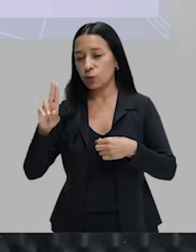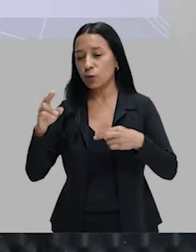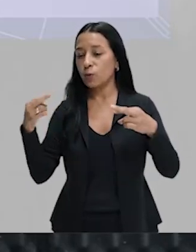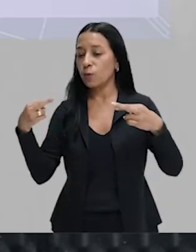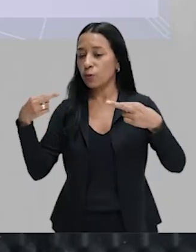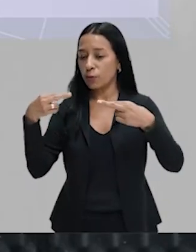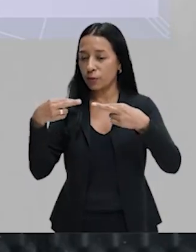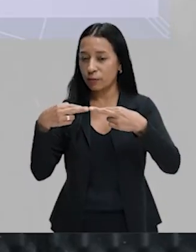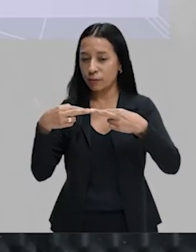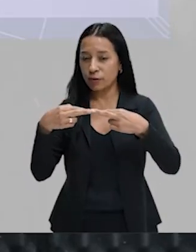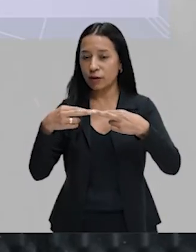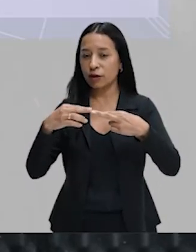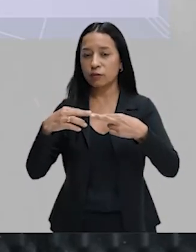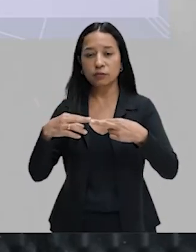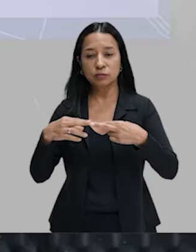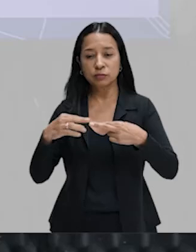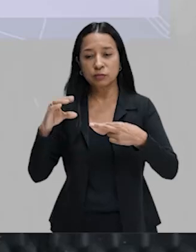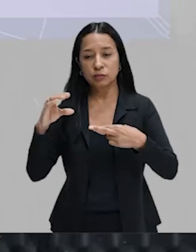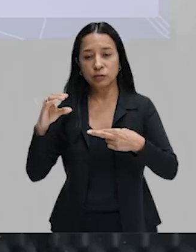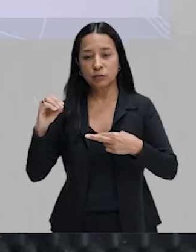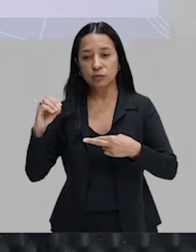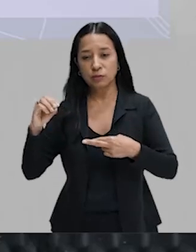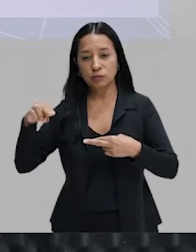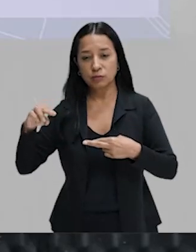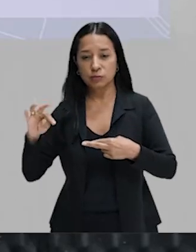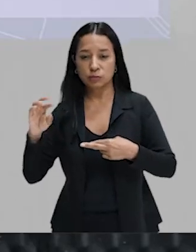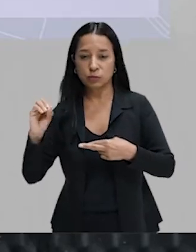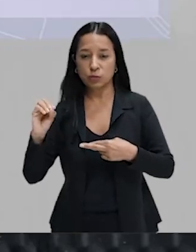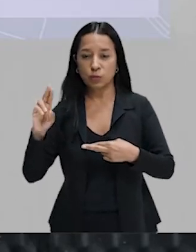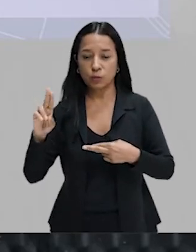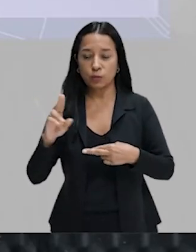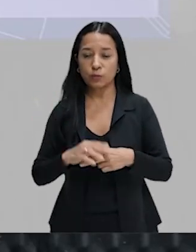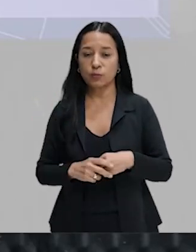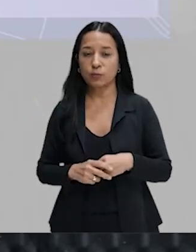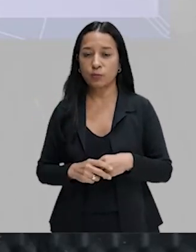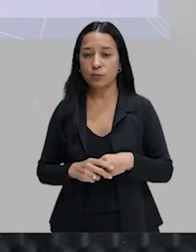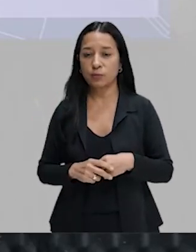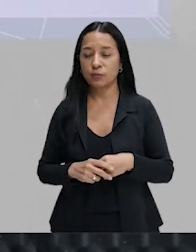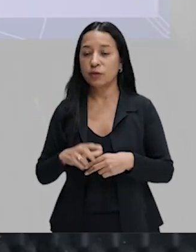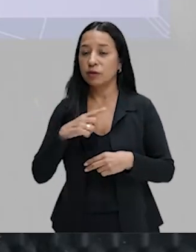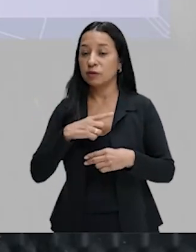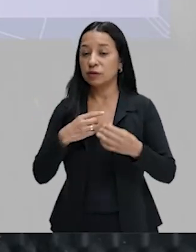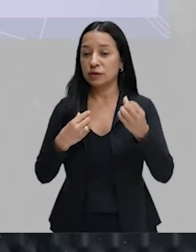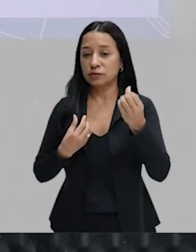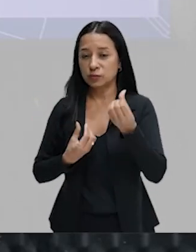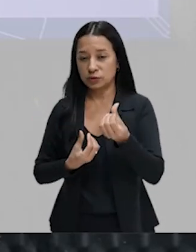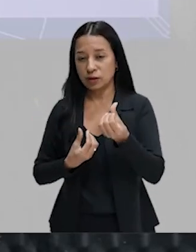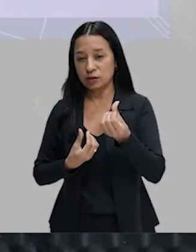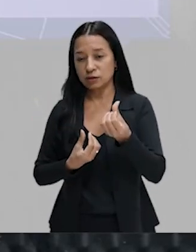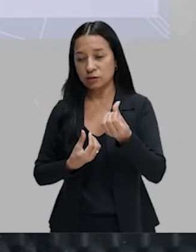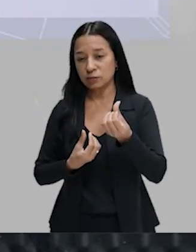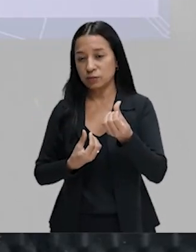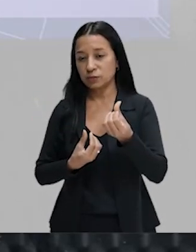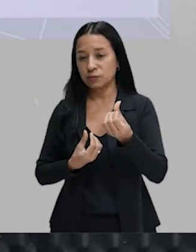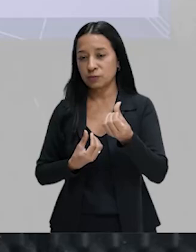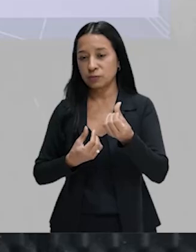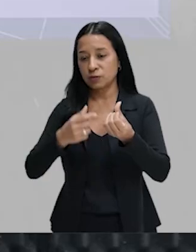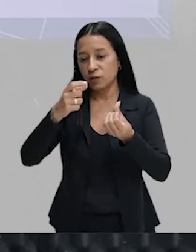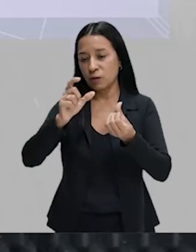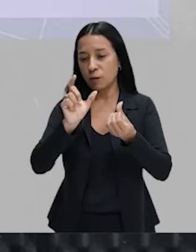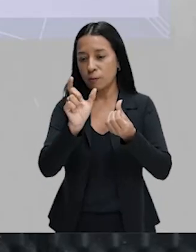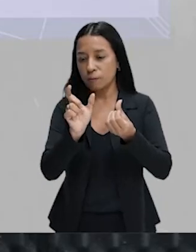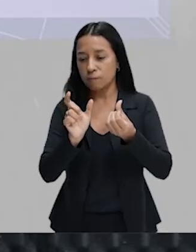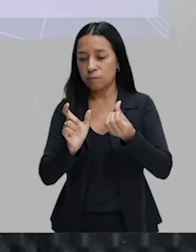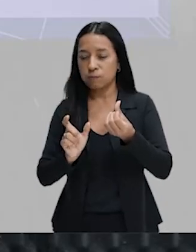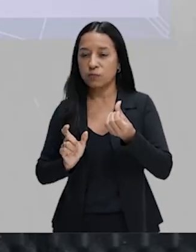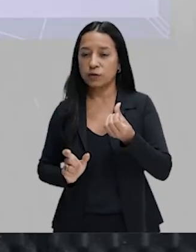Agora eu tenho aqui, gente, um, dois, três, quatro, 5, 6. Eu coloquei 6 versos. Por quê? Porque eu estou trabalhando com slide, eu não tenho